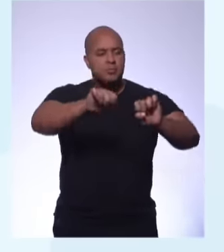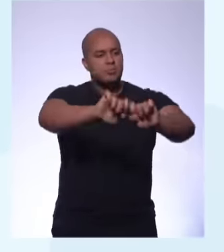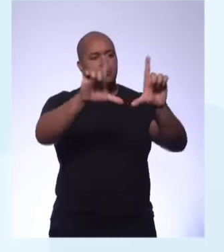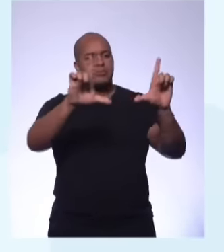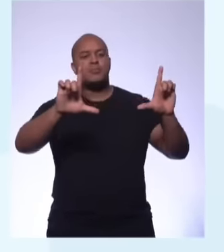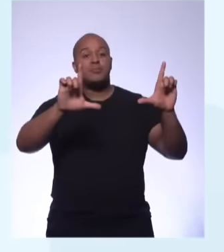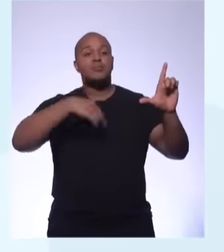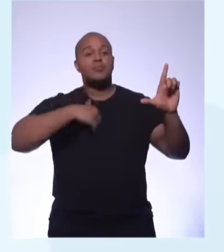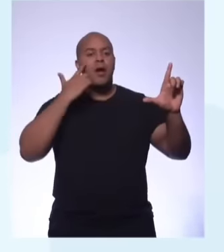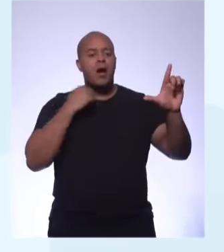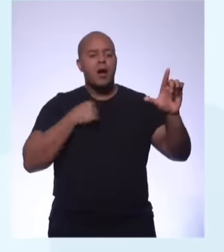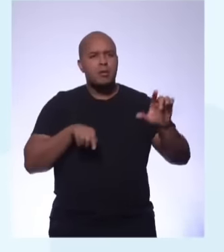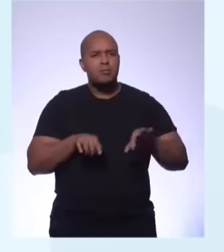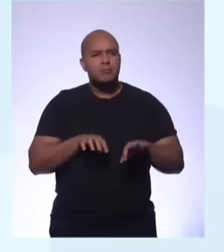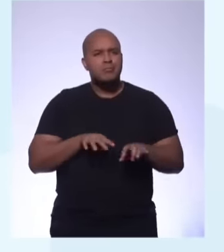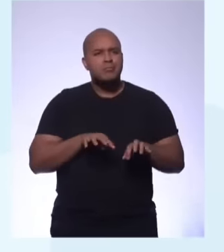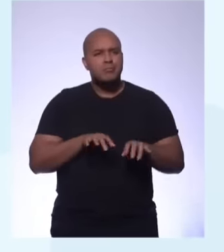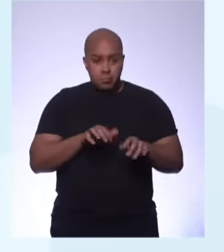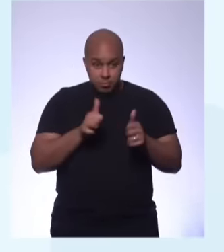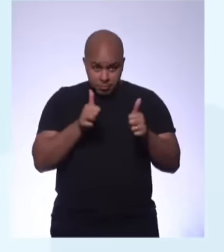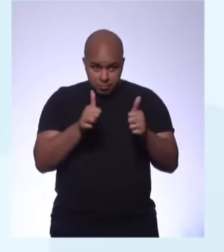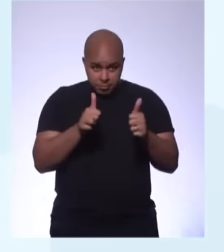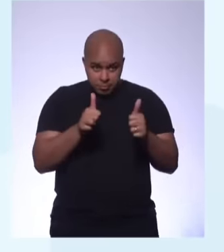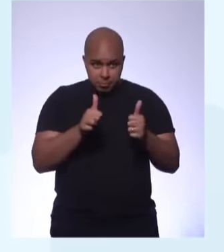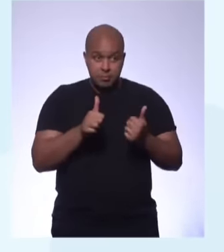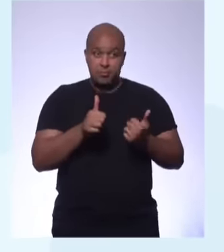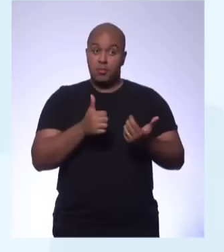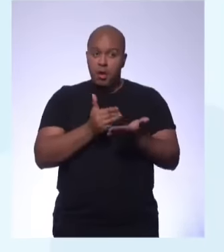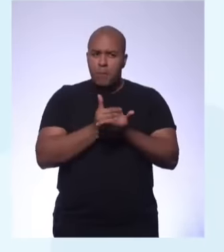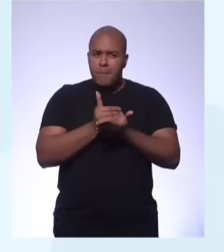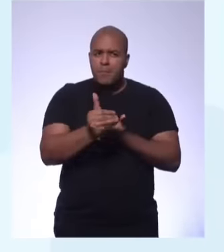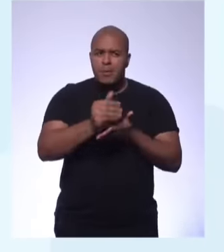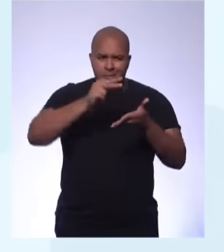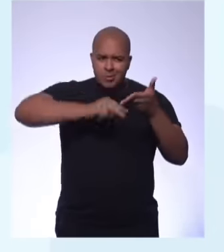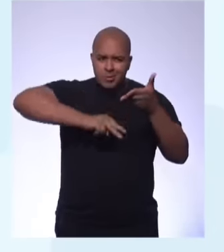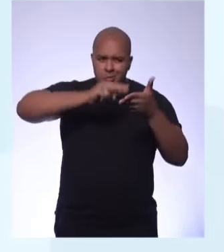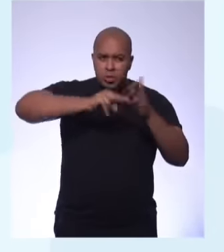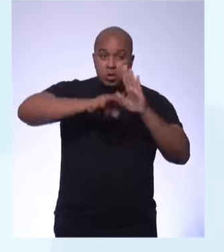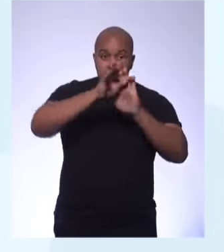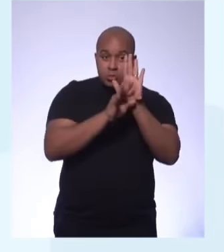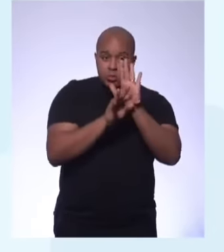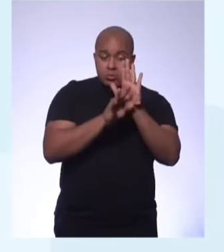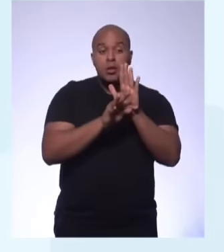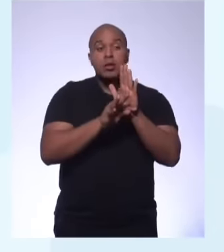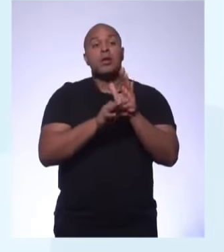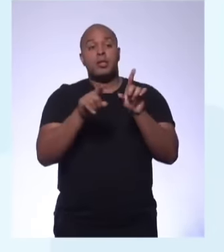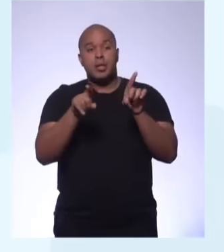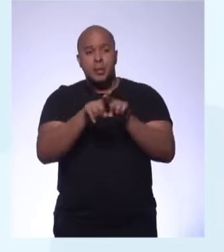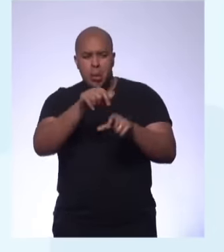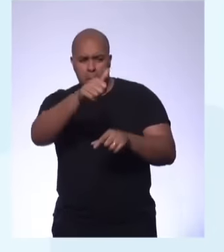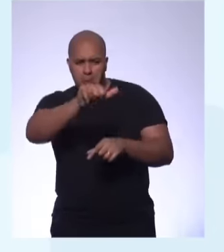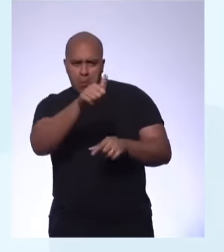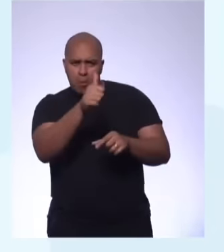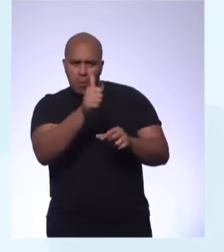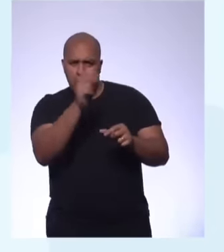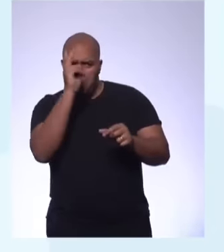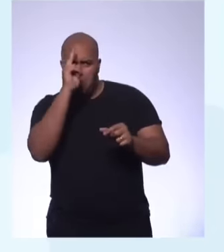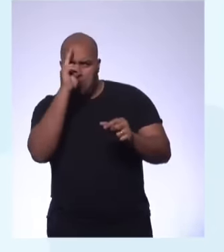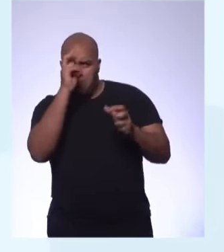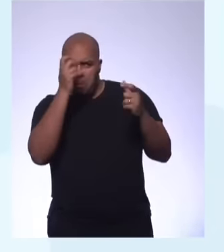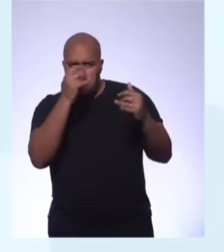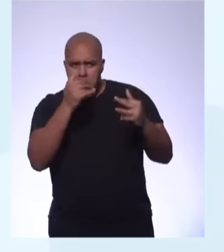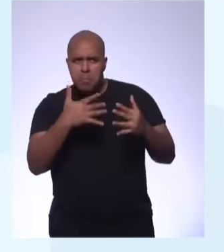e dedinho no teclado para digitar. A partir da leitura do texto e da análise das fontes